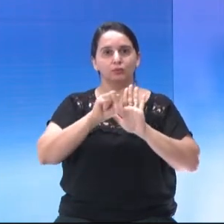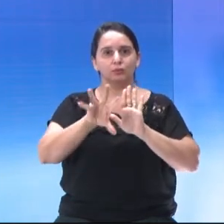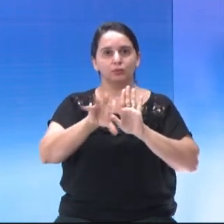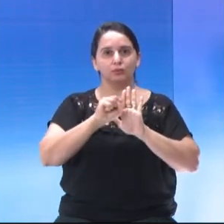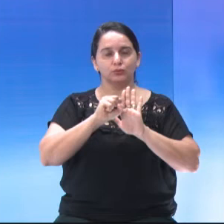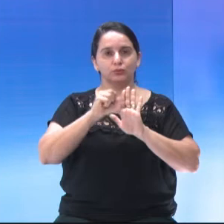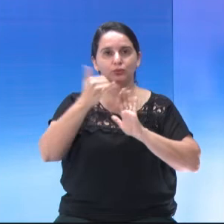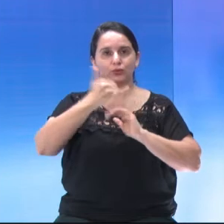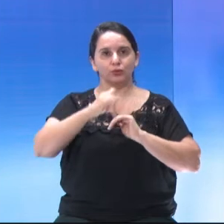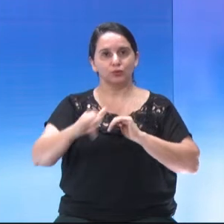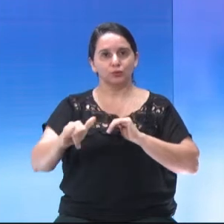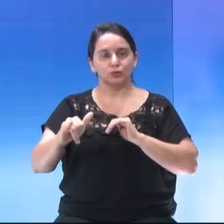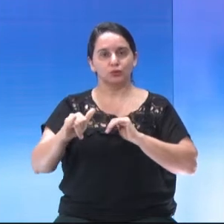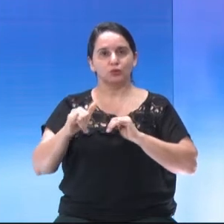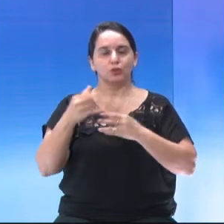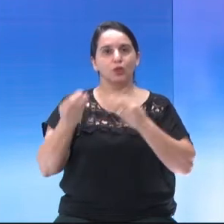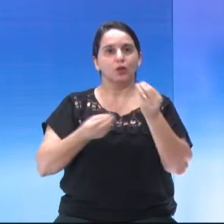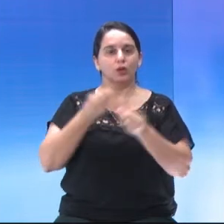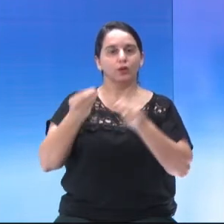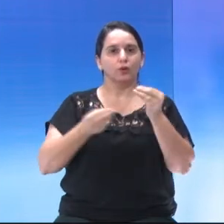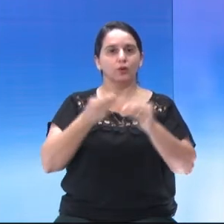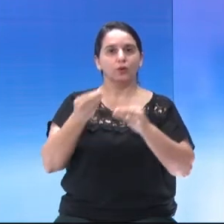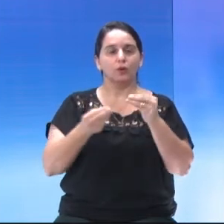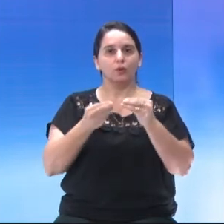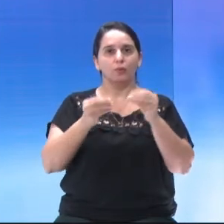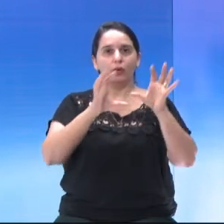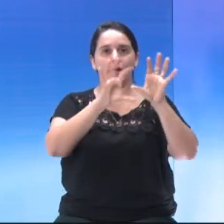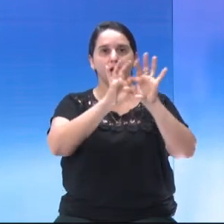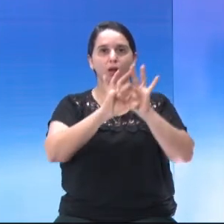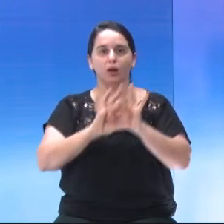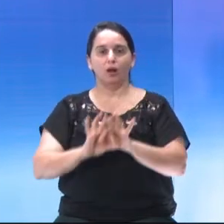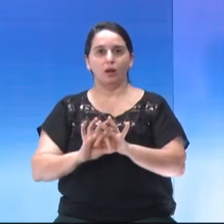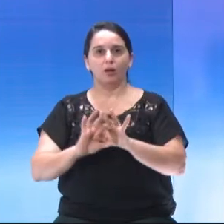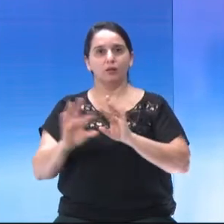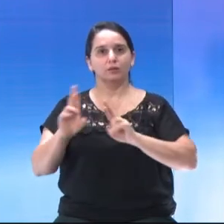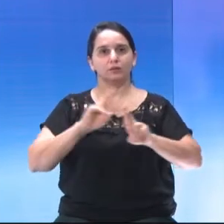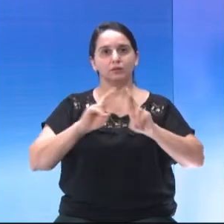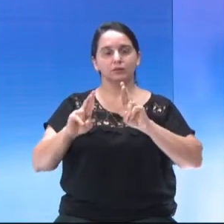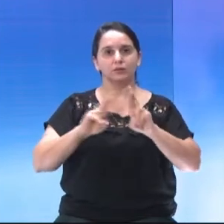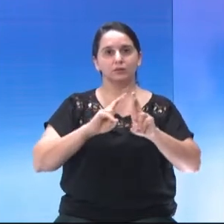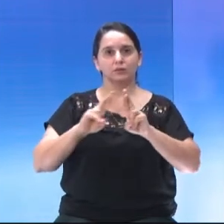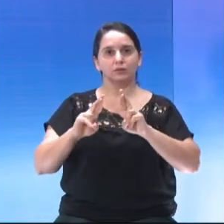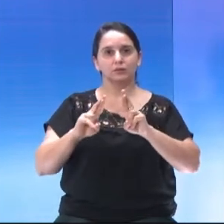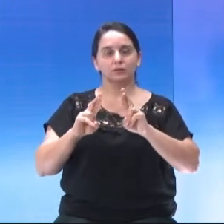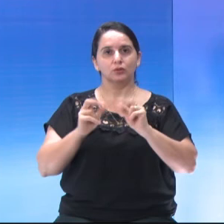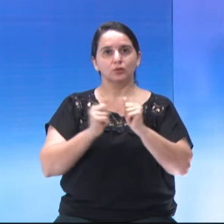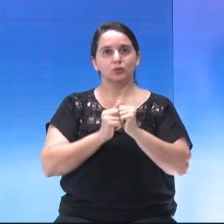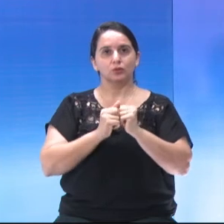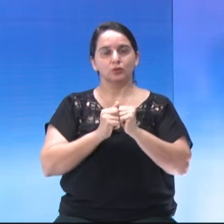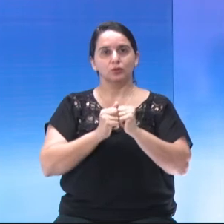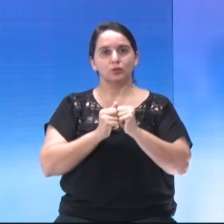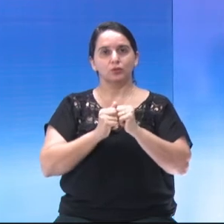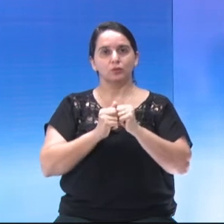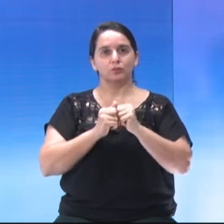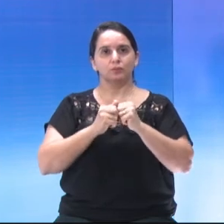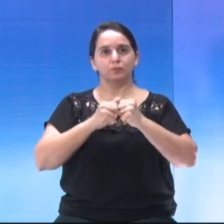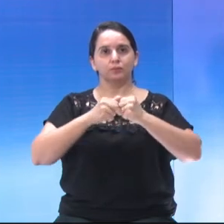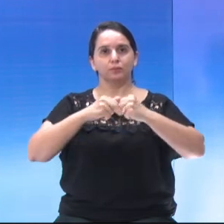de energia e a formação de ligações é relacionada, acompanhada pela